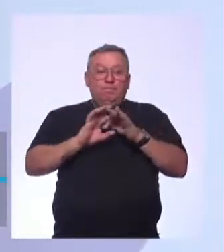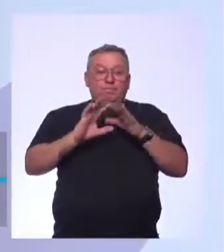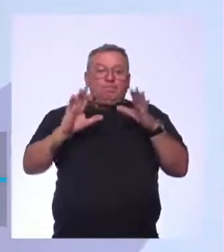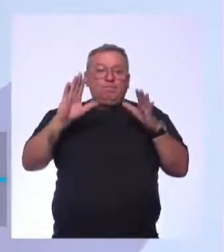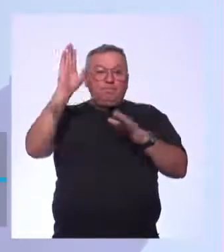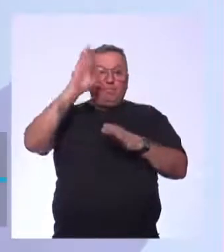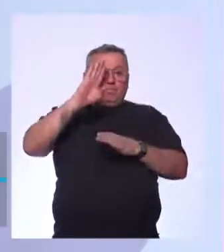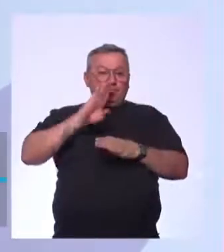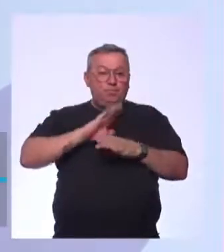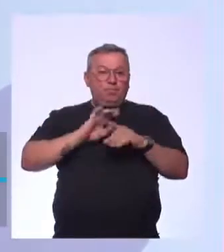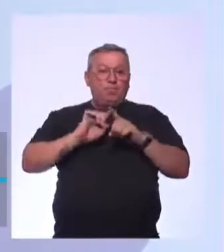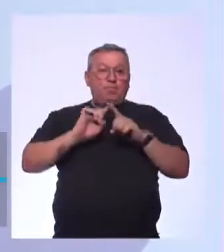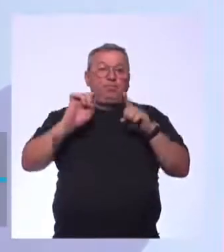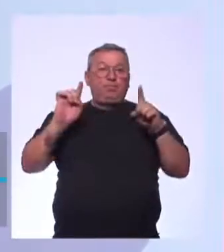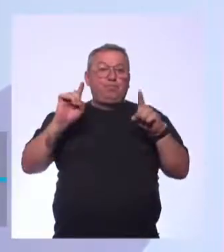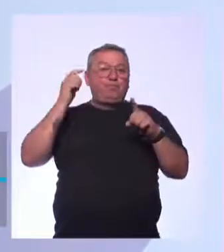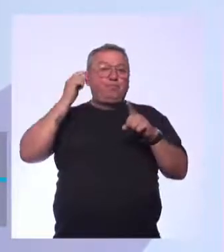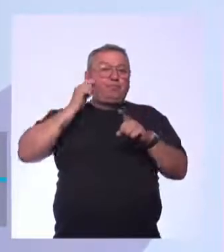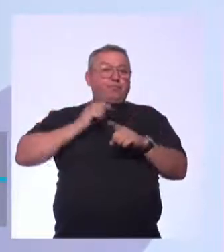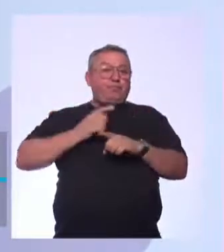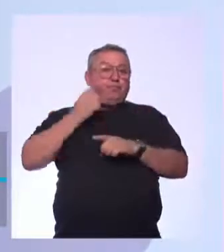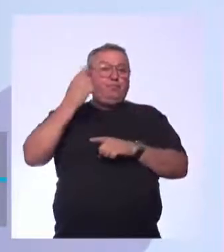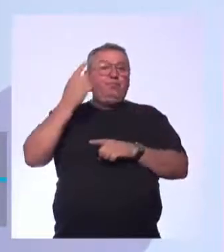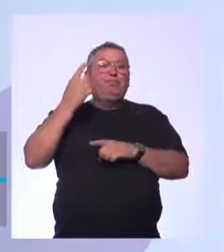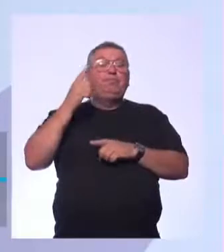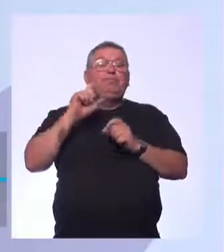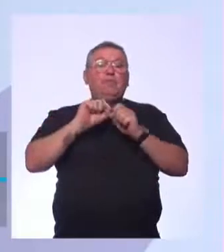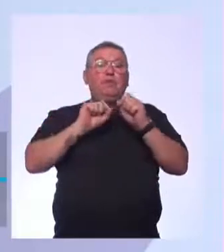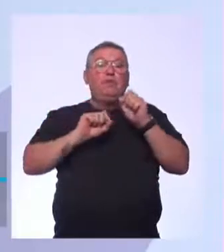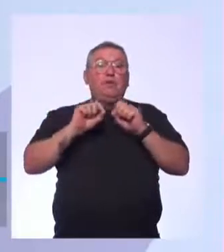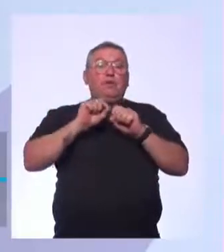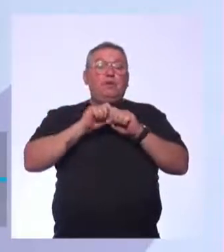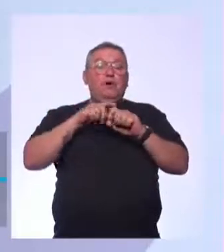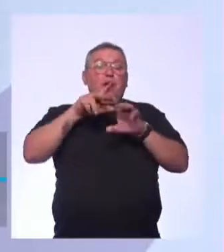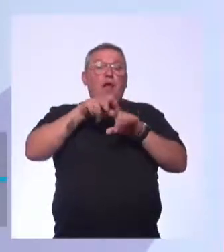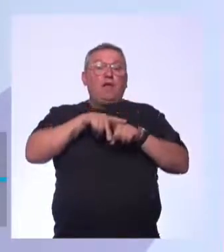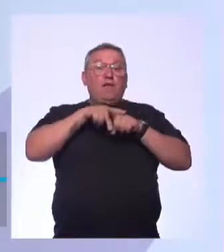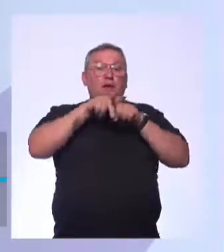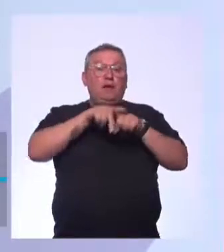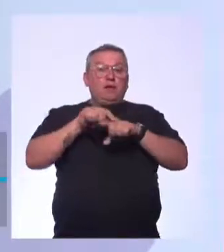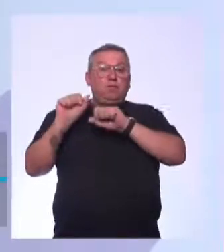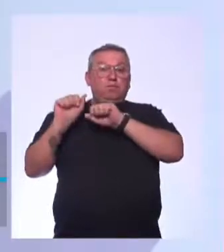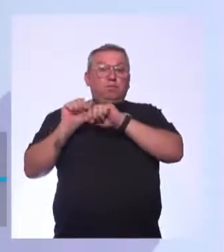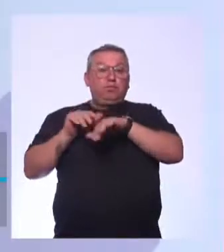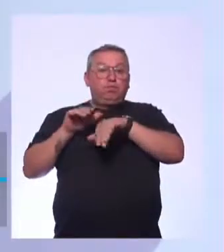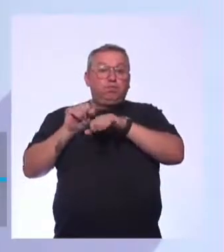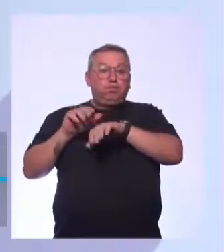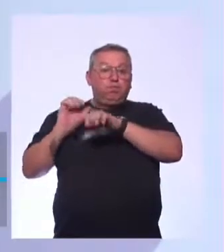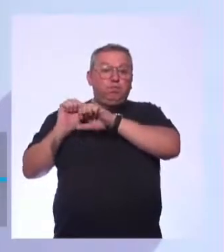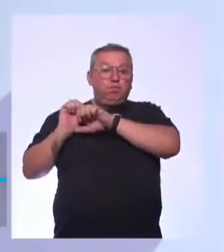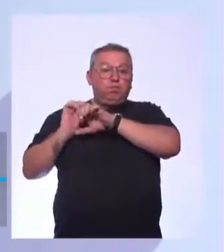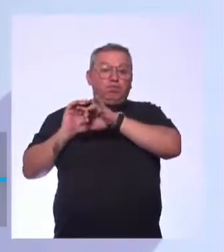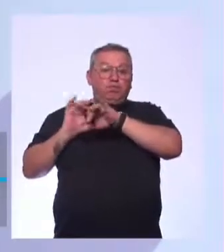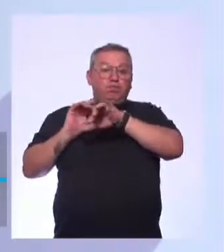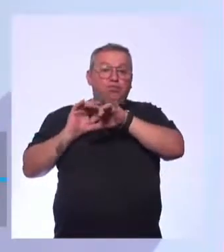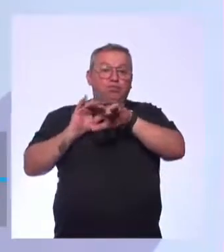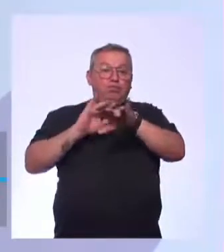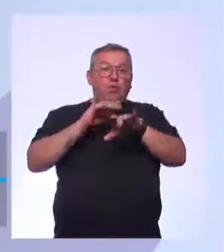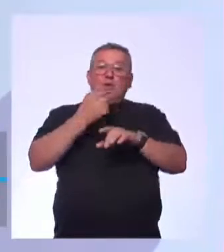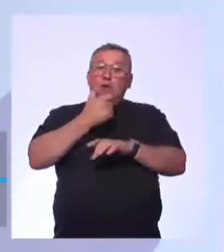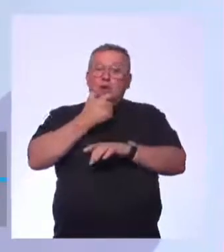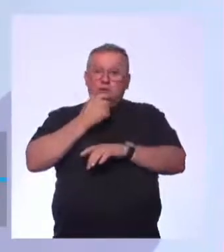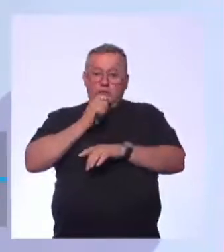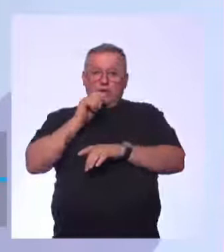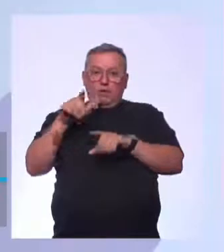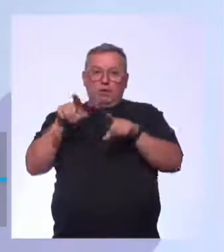independência. Só que Dom Pedro I, ele juntou uma cavalaria junto com a Inglaterra, né, que a Inglaterra financiou aí alguns soldados